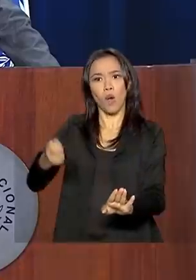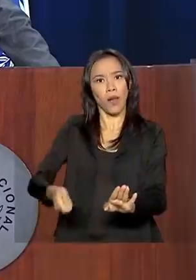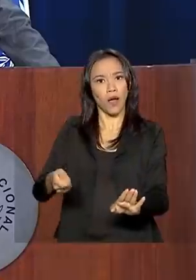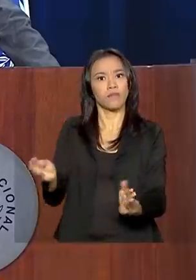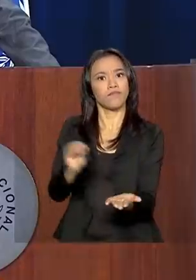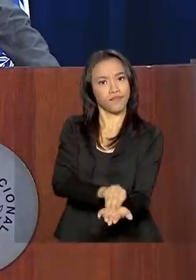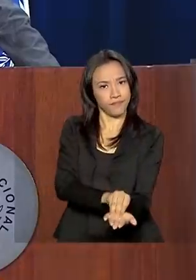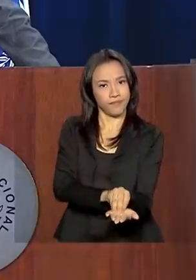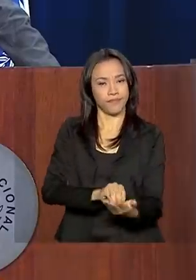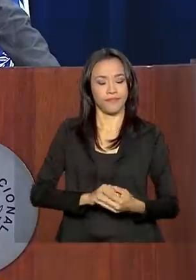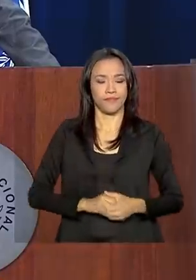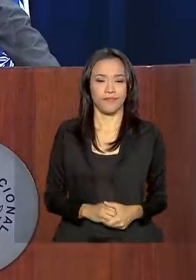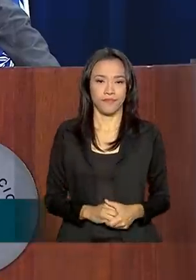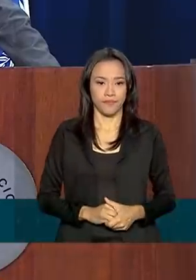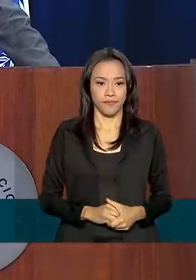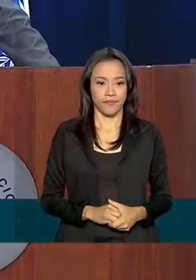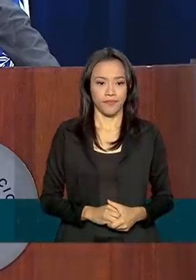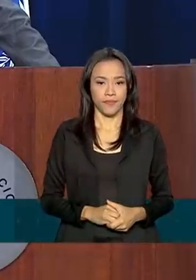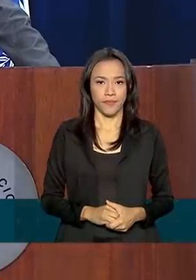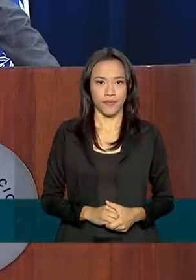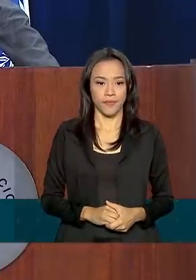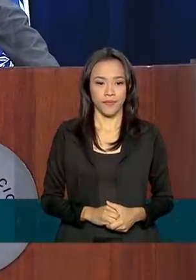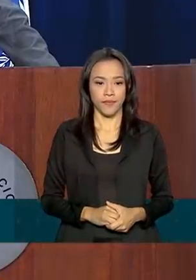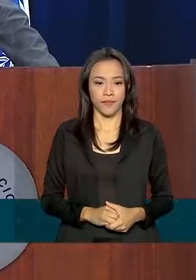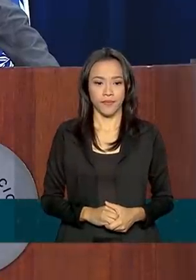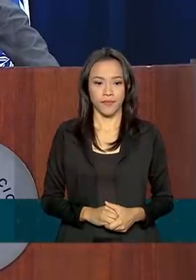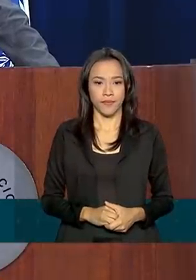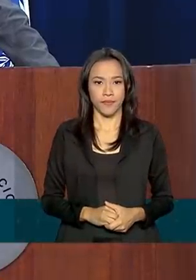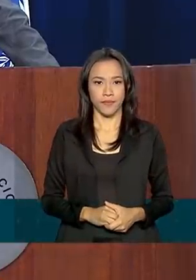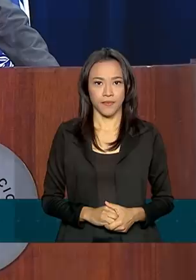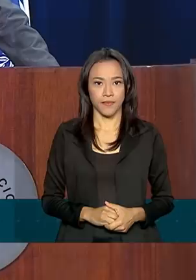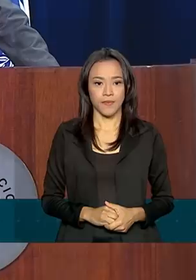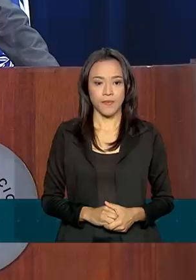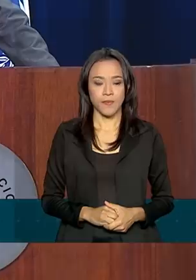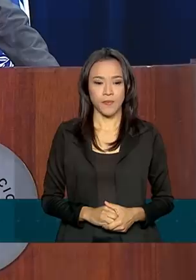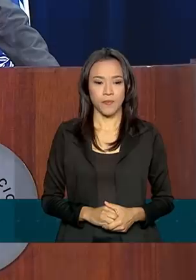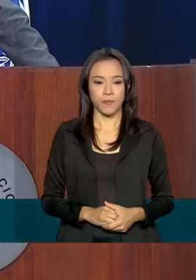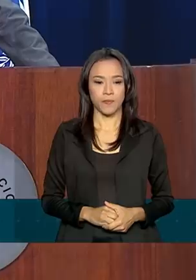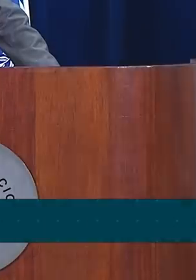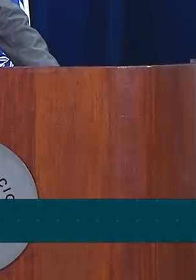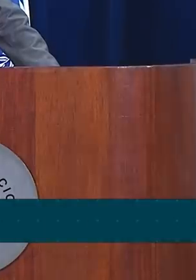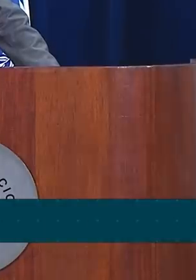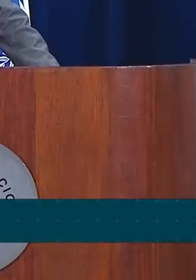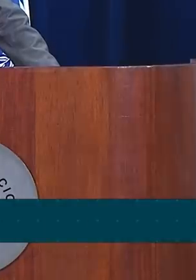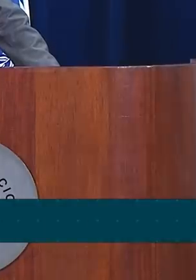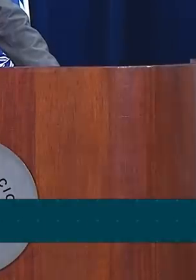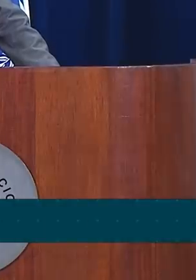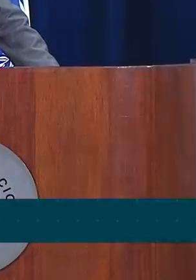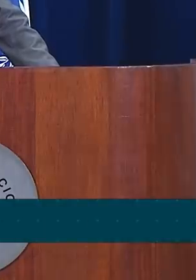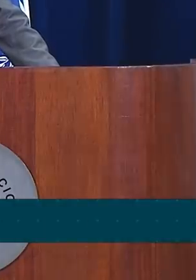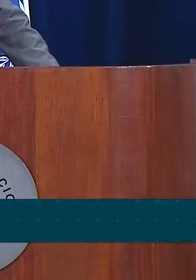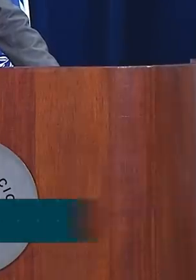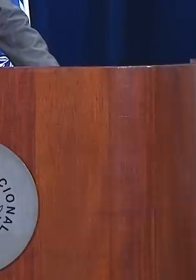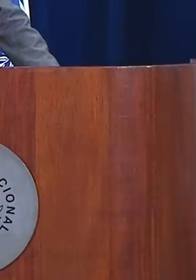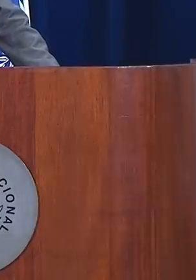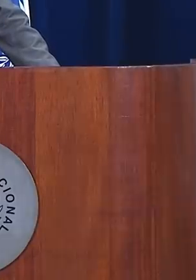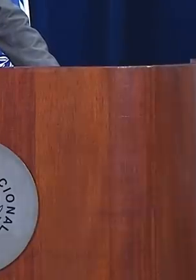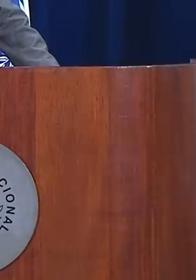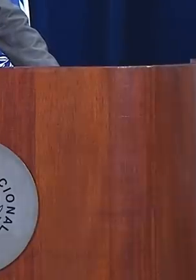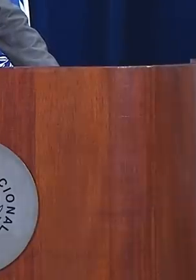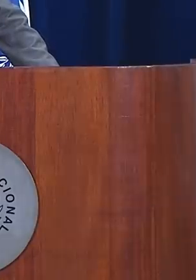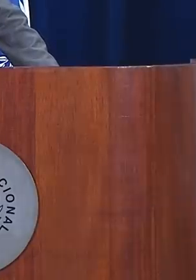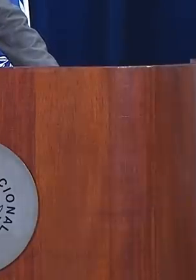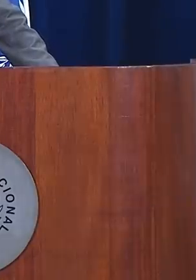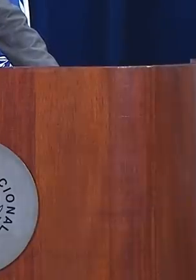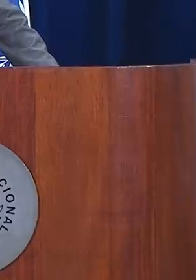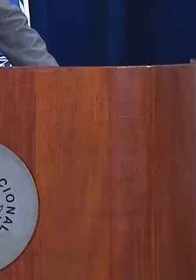É extremamente benéfica do ponto de vista, seja de melhorar a gestão fiscal, tirando do orçamento da União